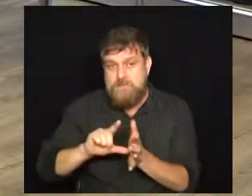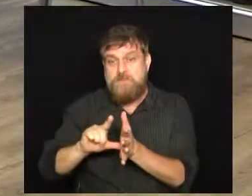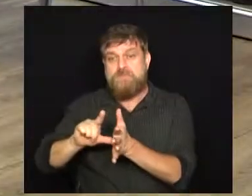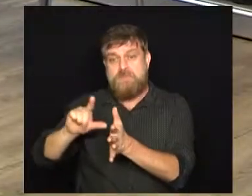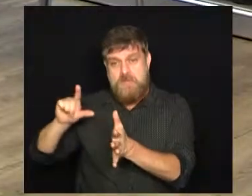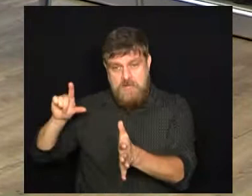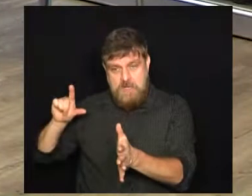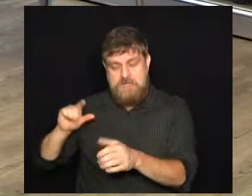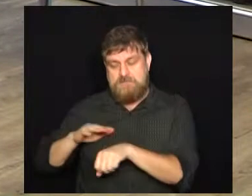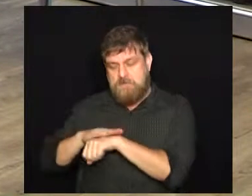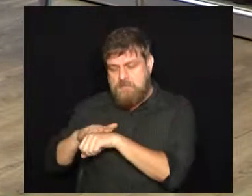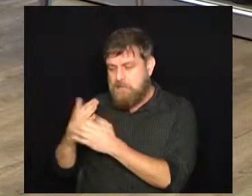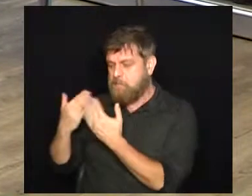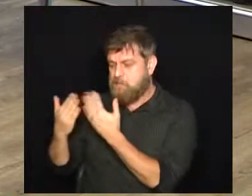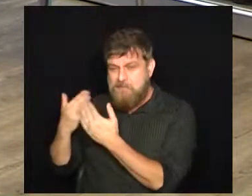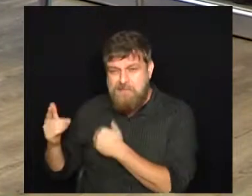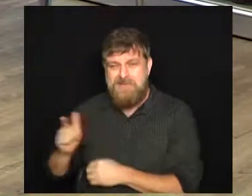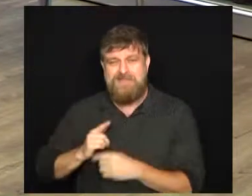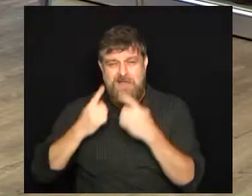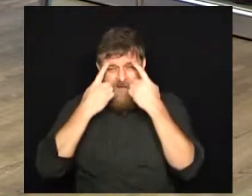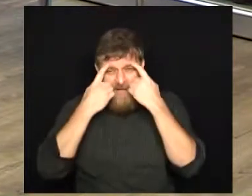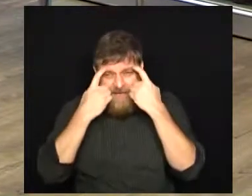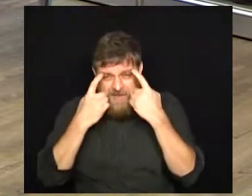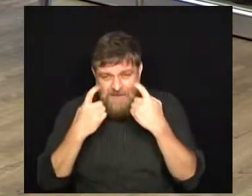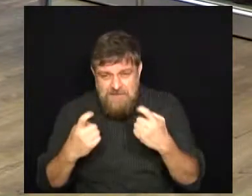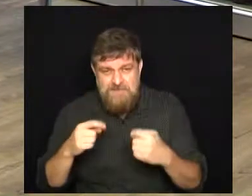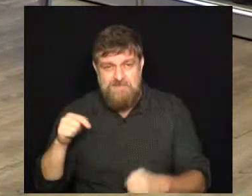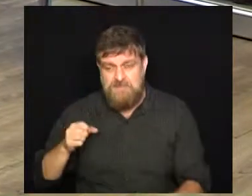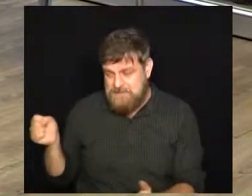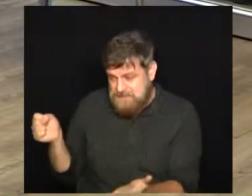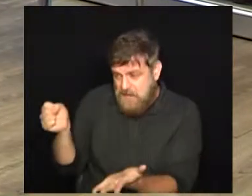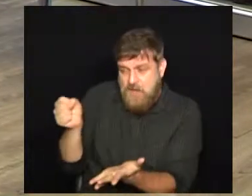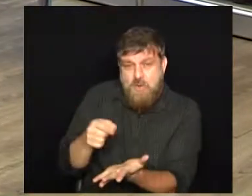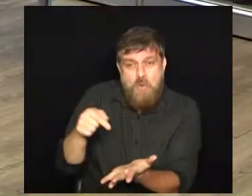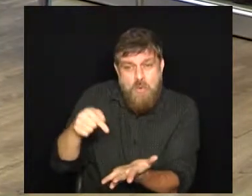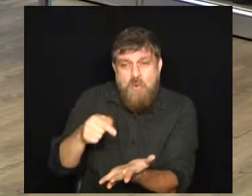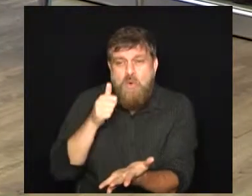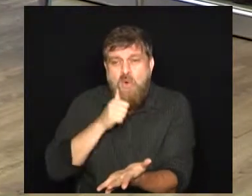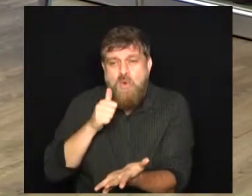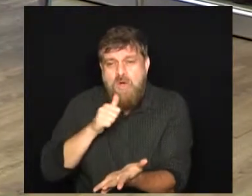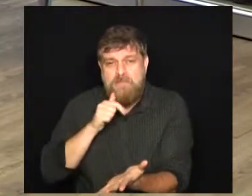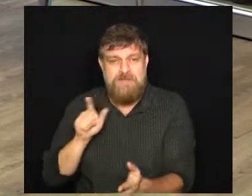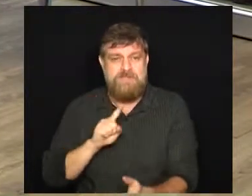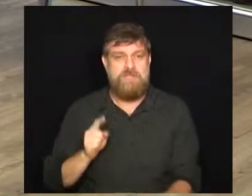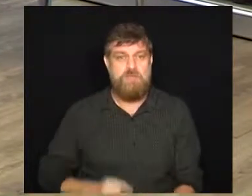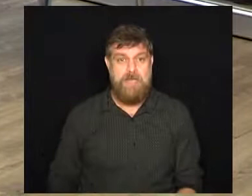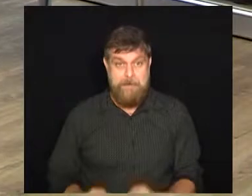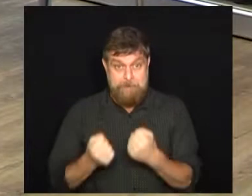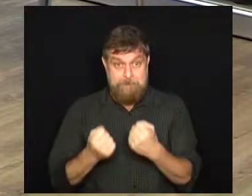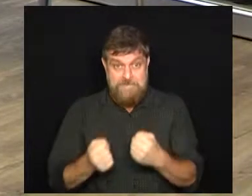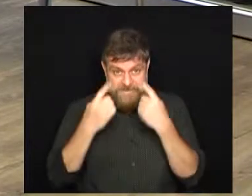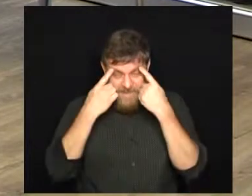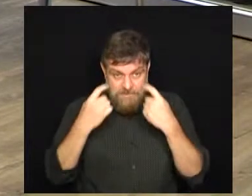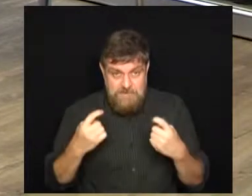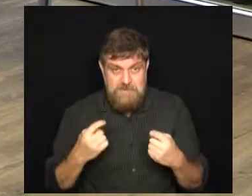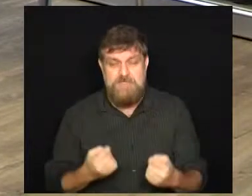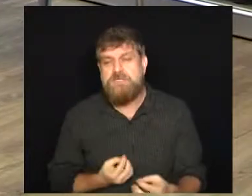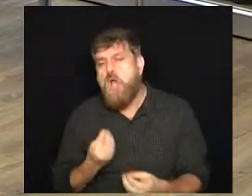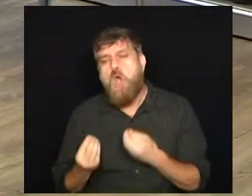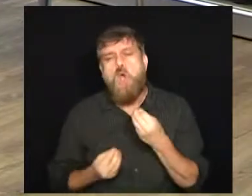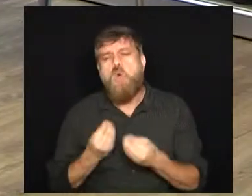programa começar, são violências aí mais leves. Não vai chegar a grave. Como que vai ser esse serviço?